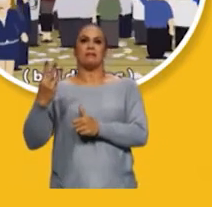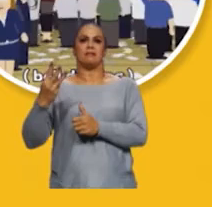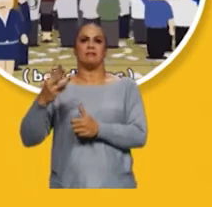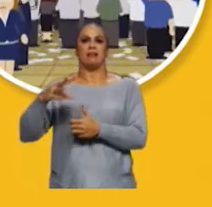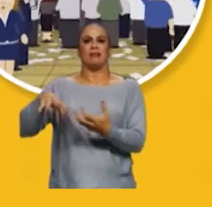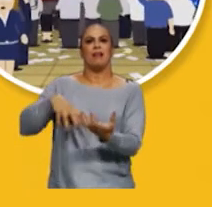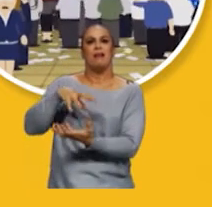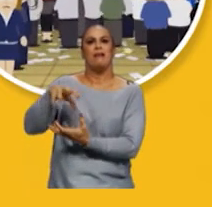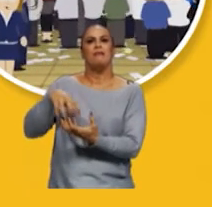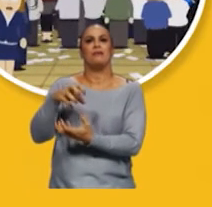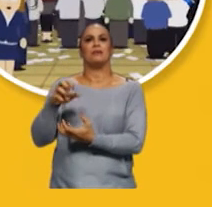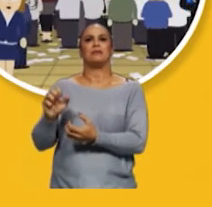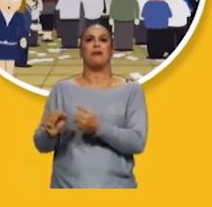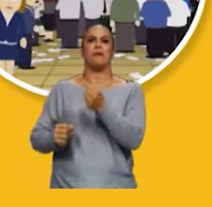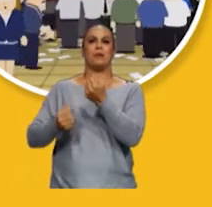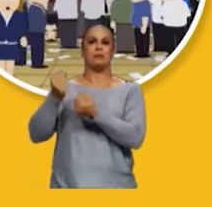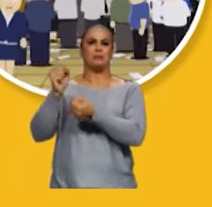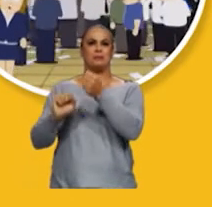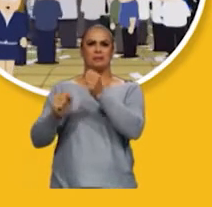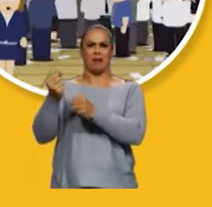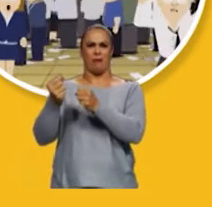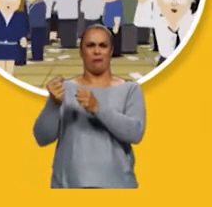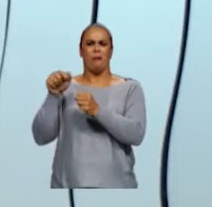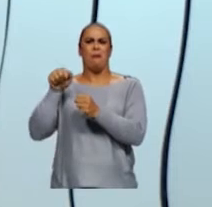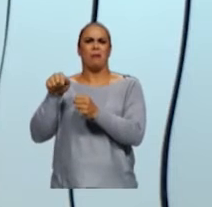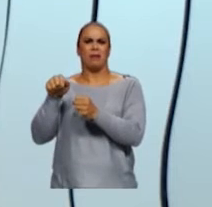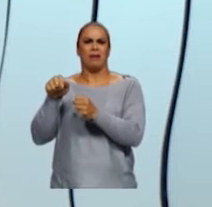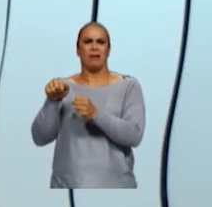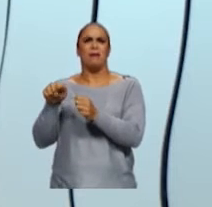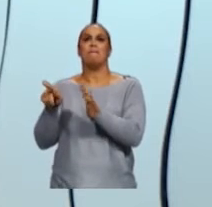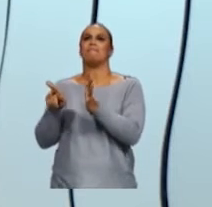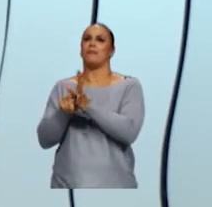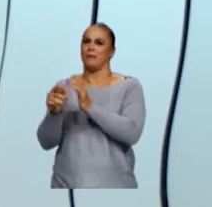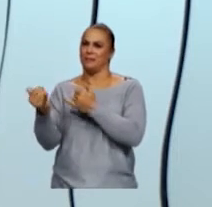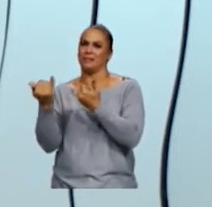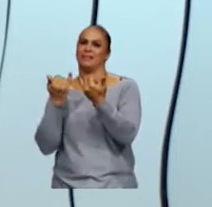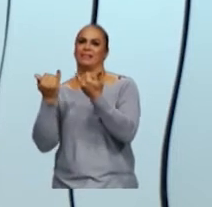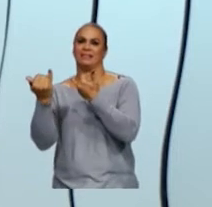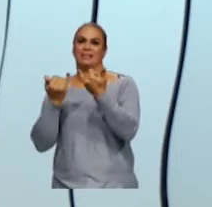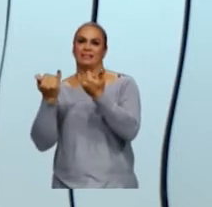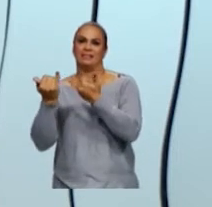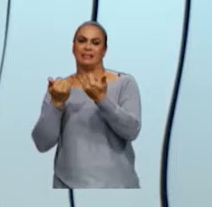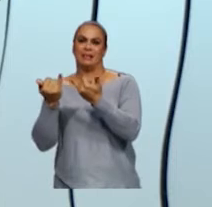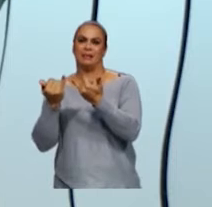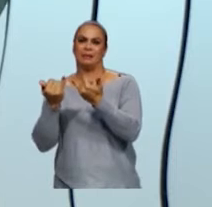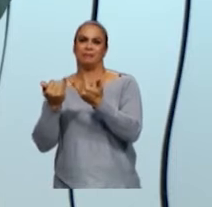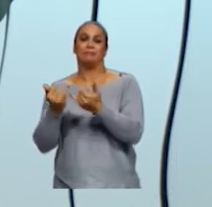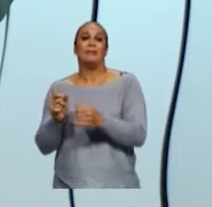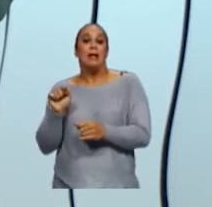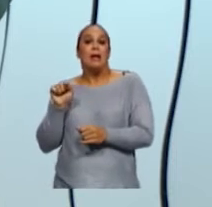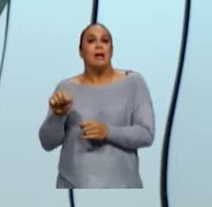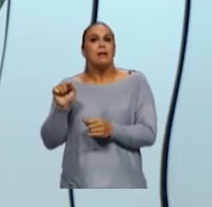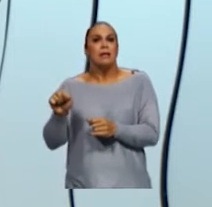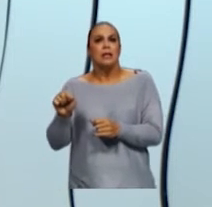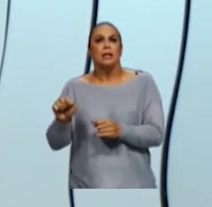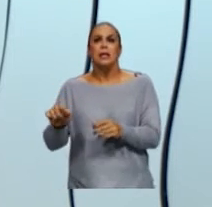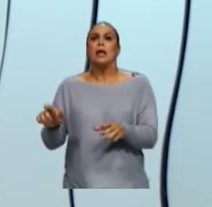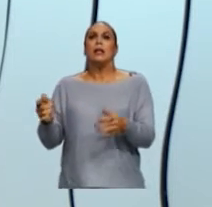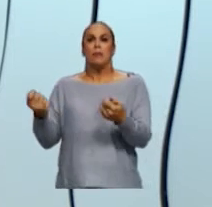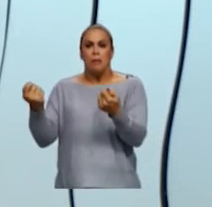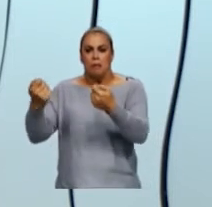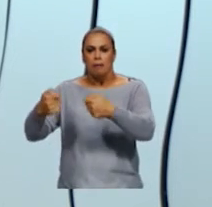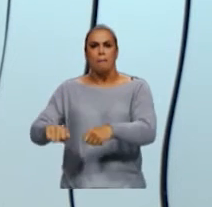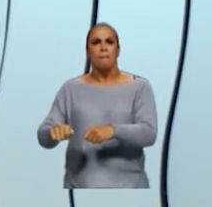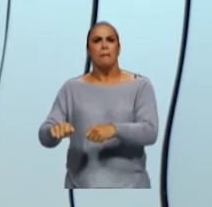muito associada à informação. Há um grande potencial criativo relacionado